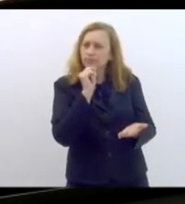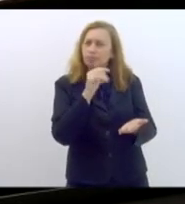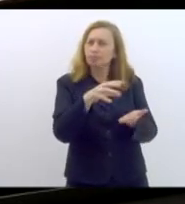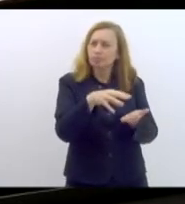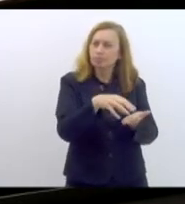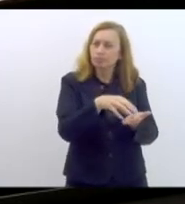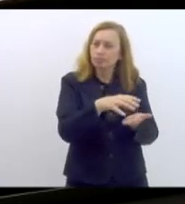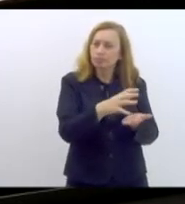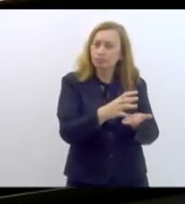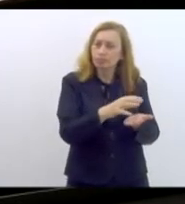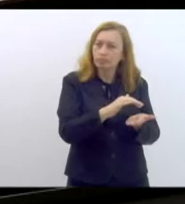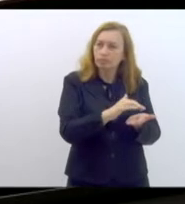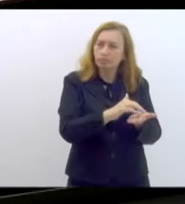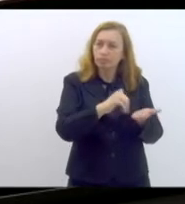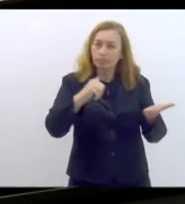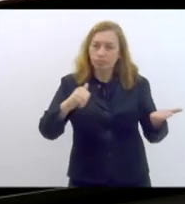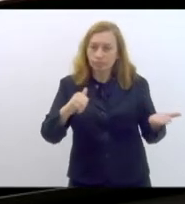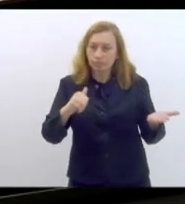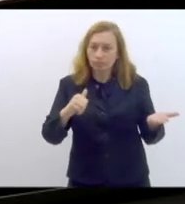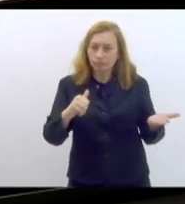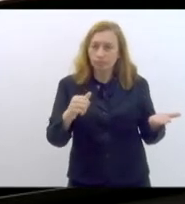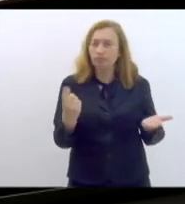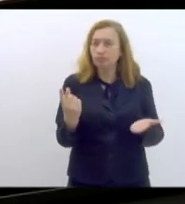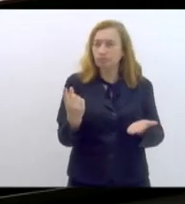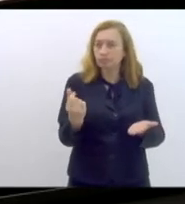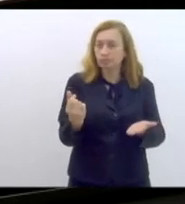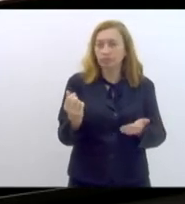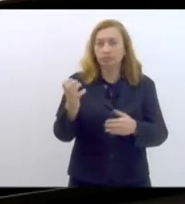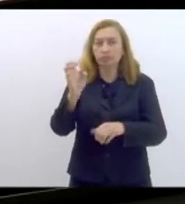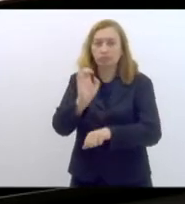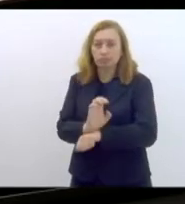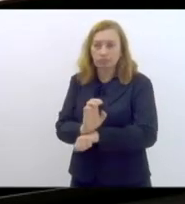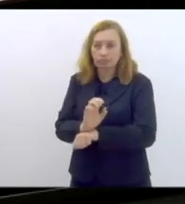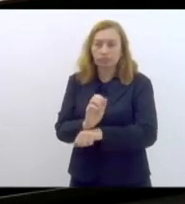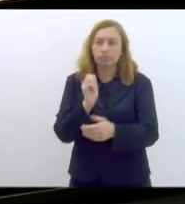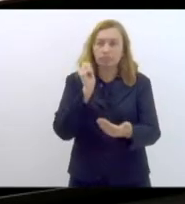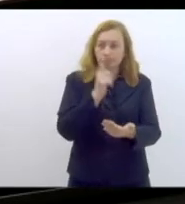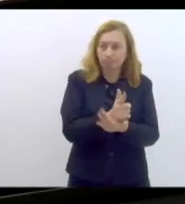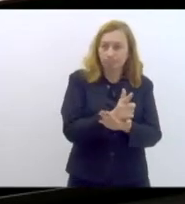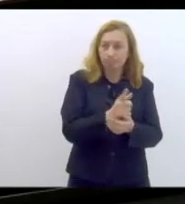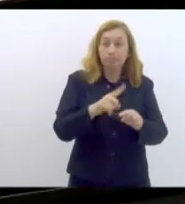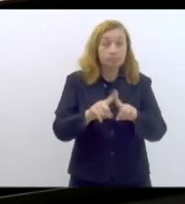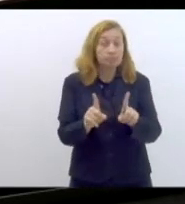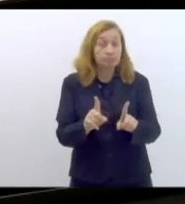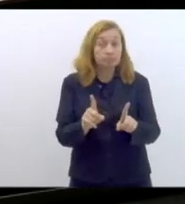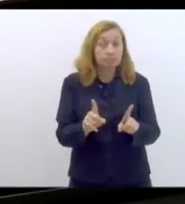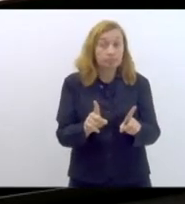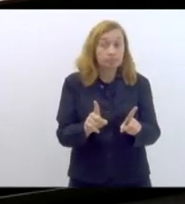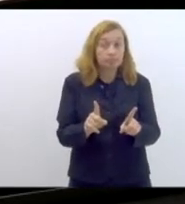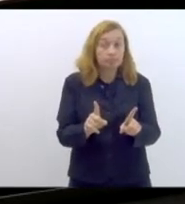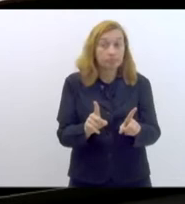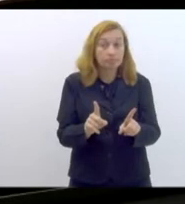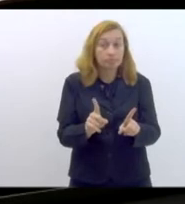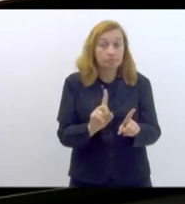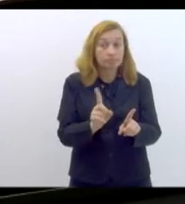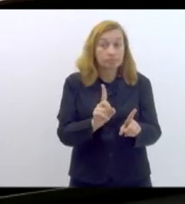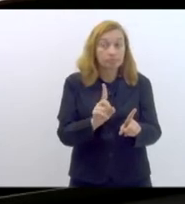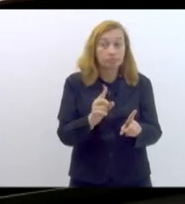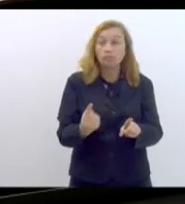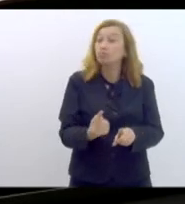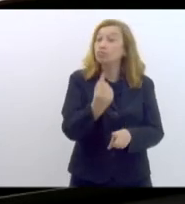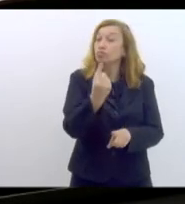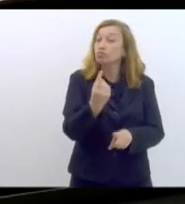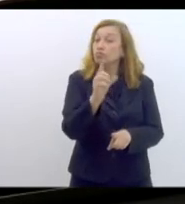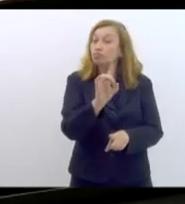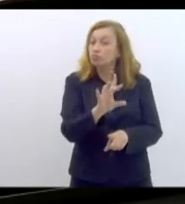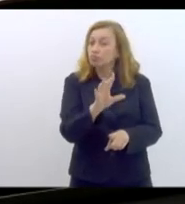retirados das contas do Estado para honrar com essas garantias. Mas também não foram eles os únicos, né, que